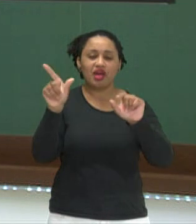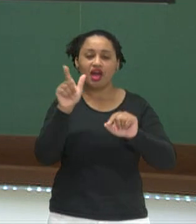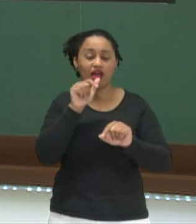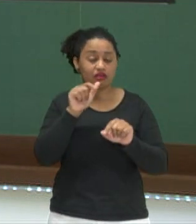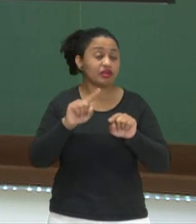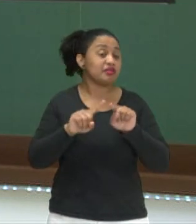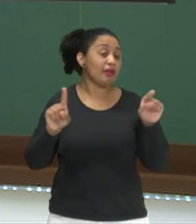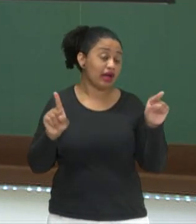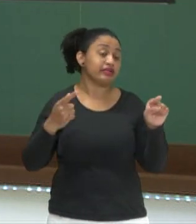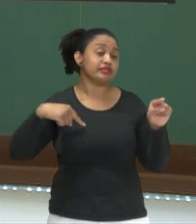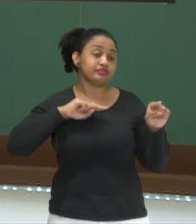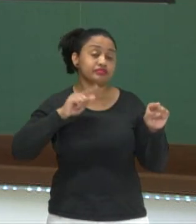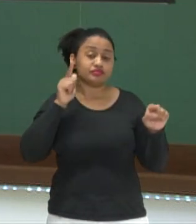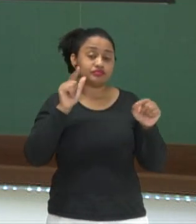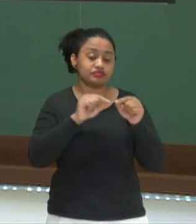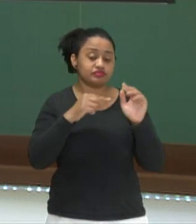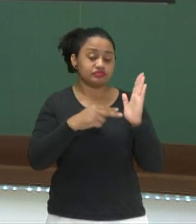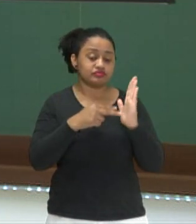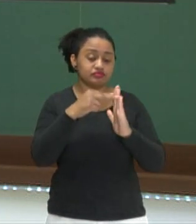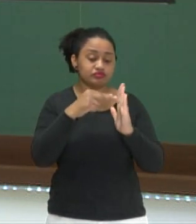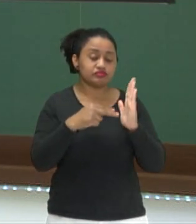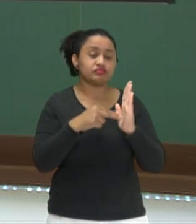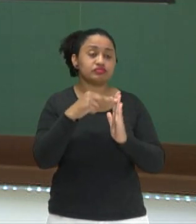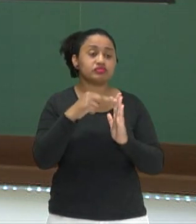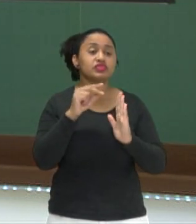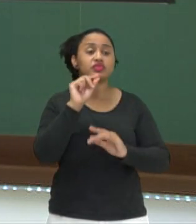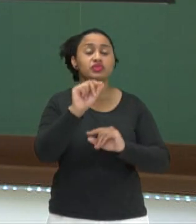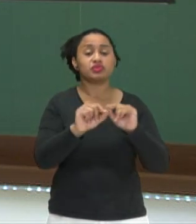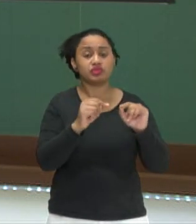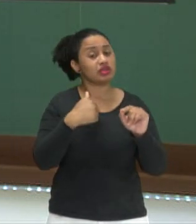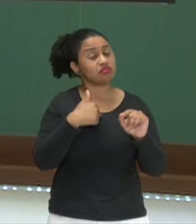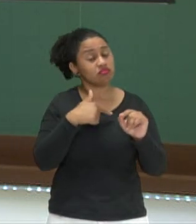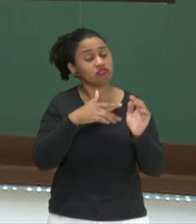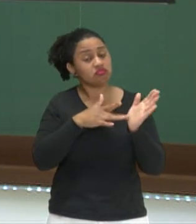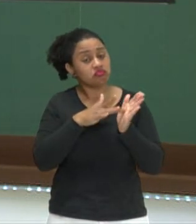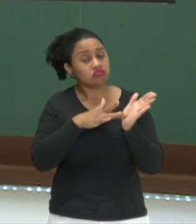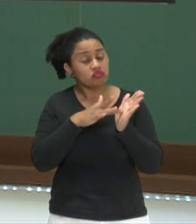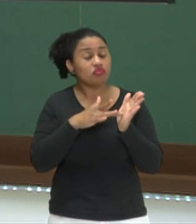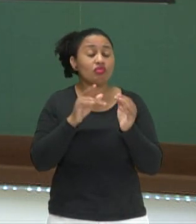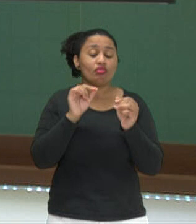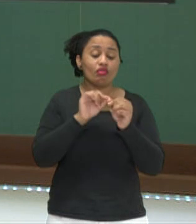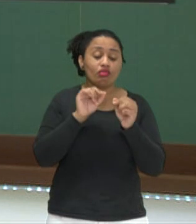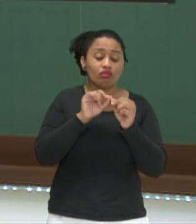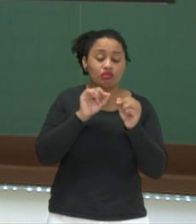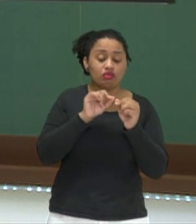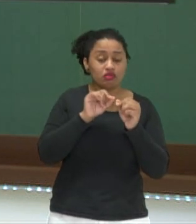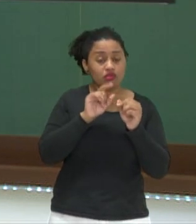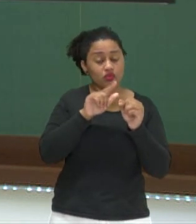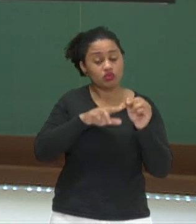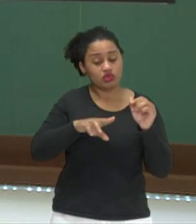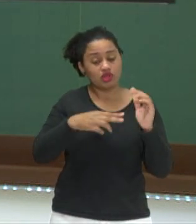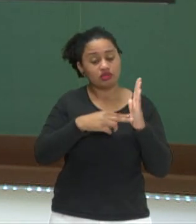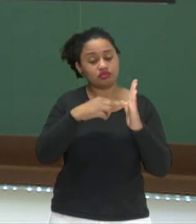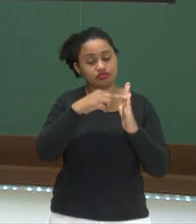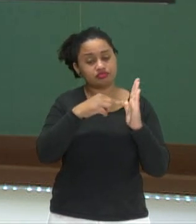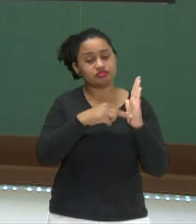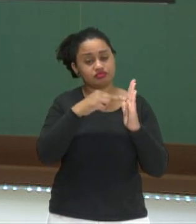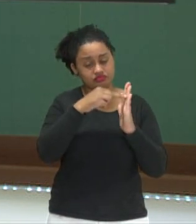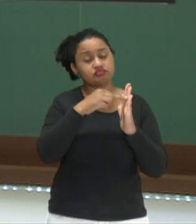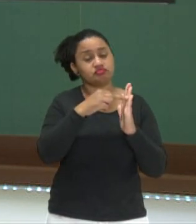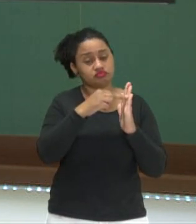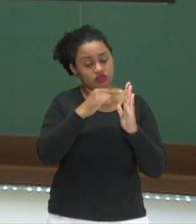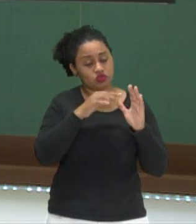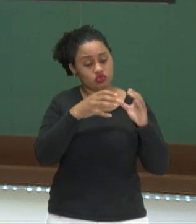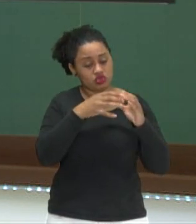pode fazer um prisma, por exemplo, a gente pode dizer um prisma artificial usando exatamente um prisma, né? O formato